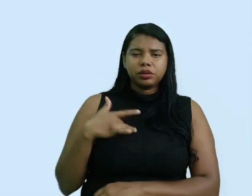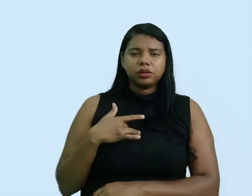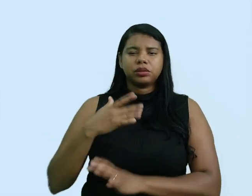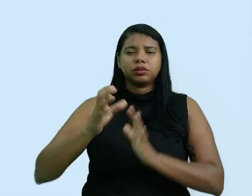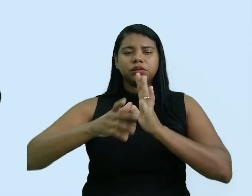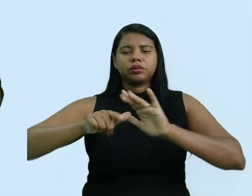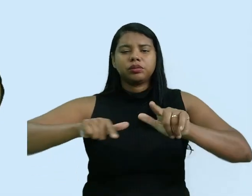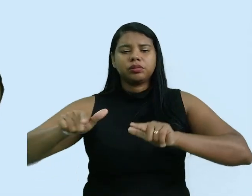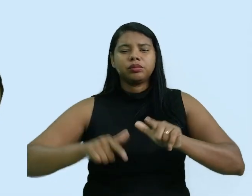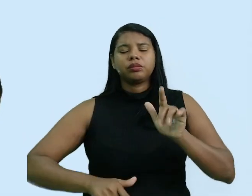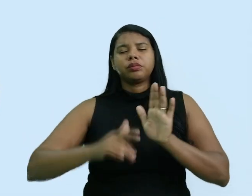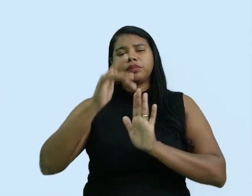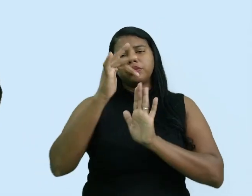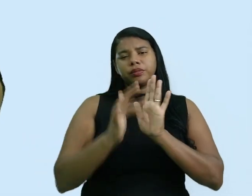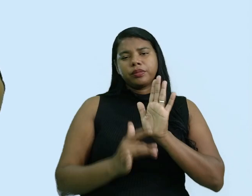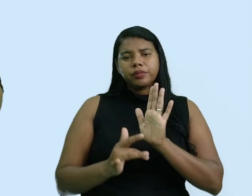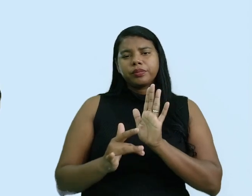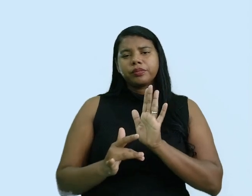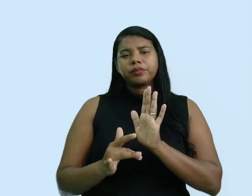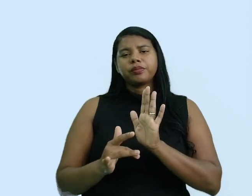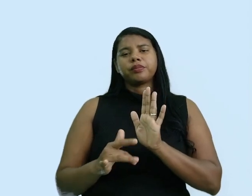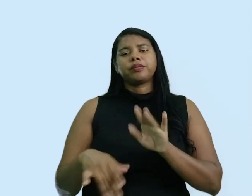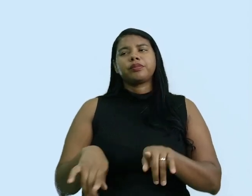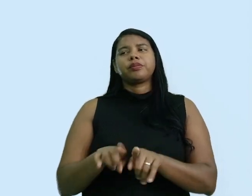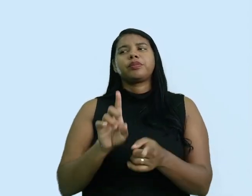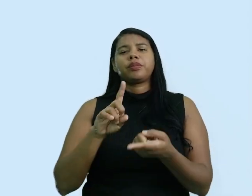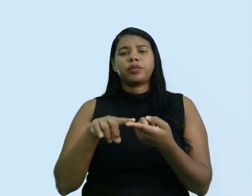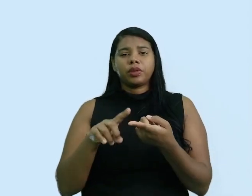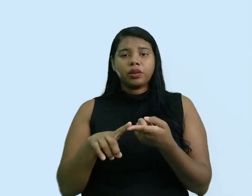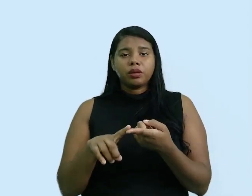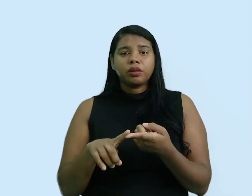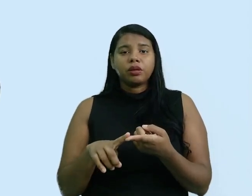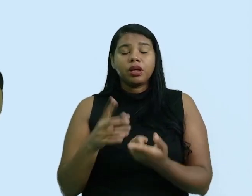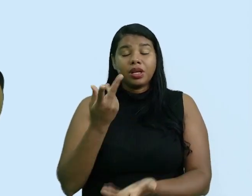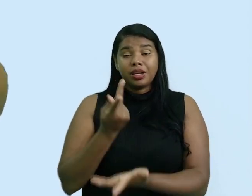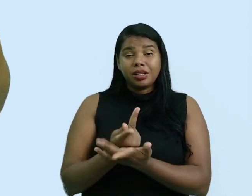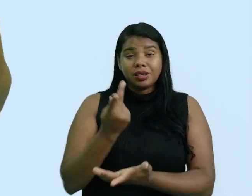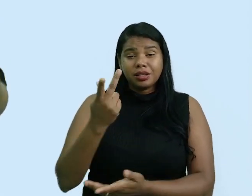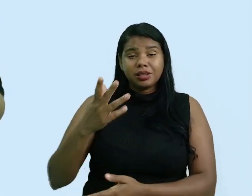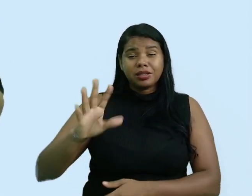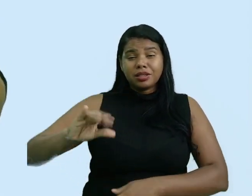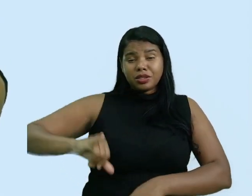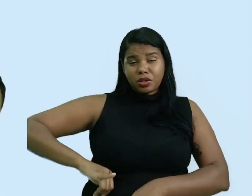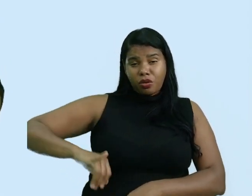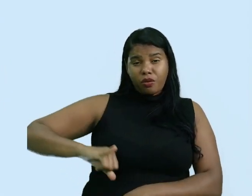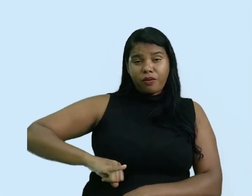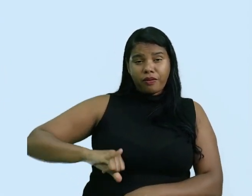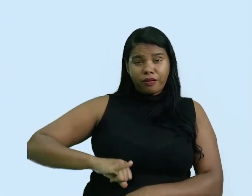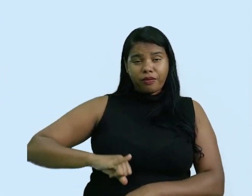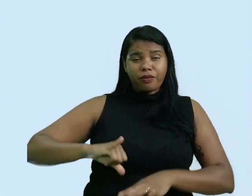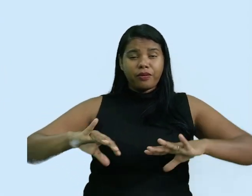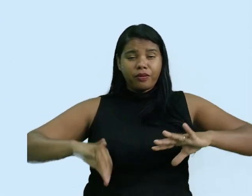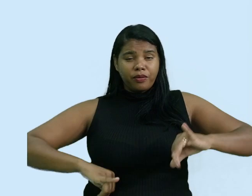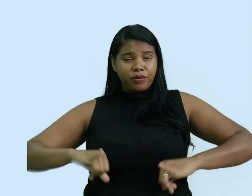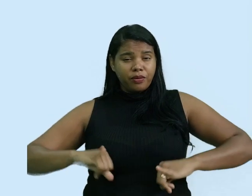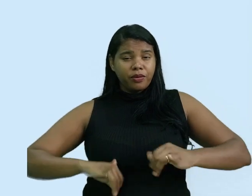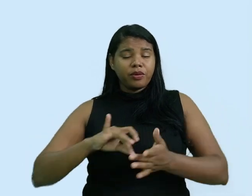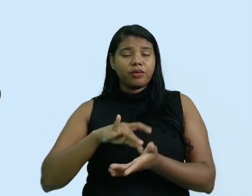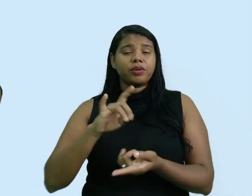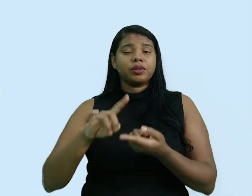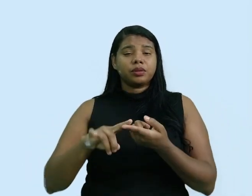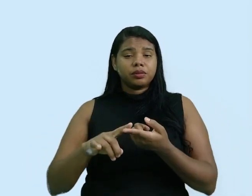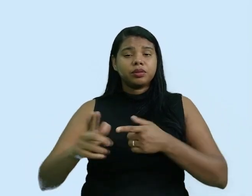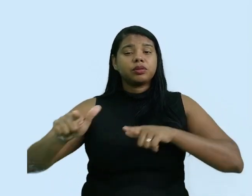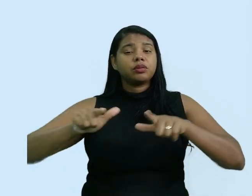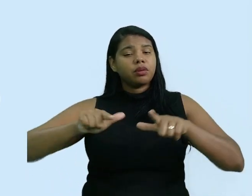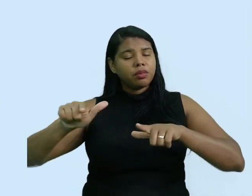isso descrito, né, questão dos riscos, né, dos perigos e de lesões que o trabalhador poderá sofrer na ação da atividade dele, né, eu